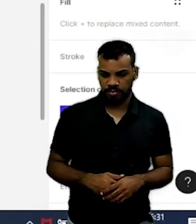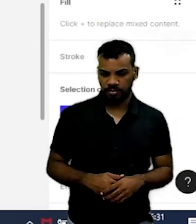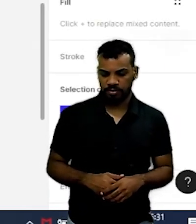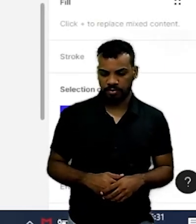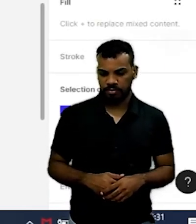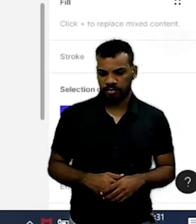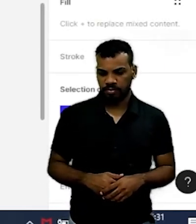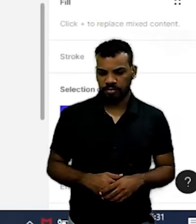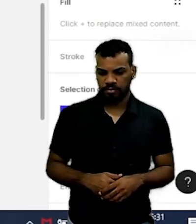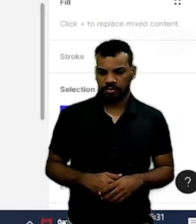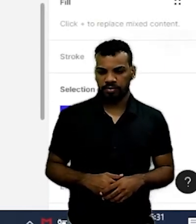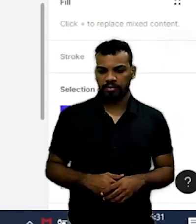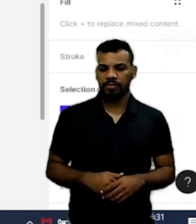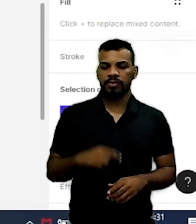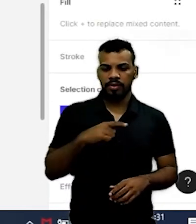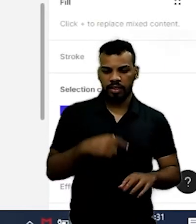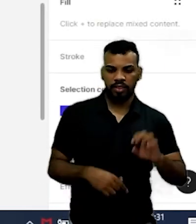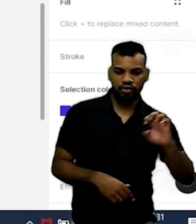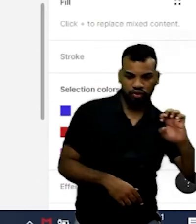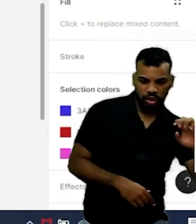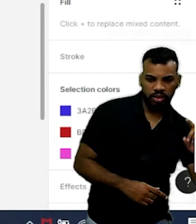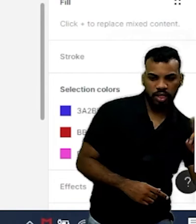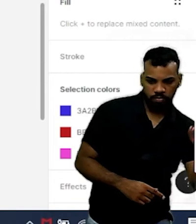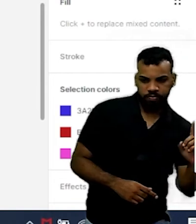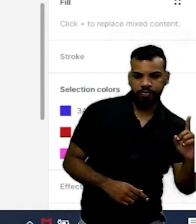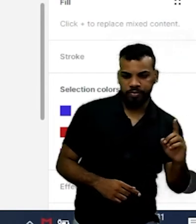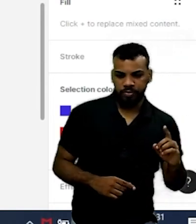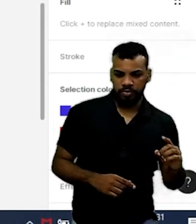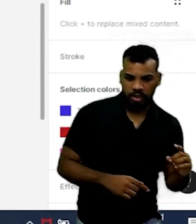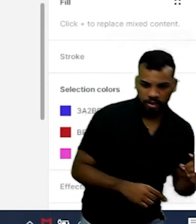Alinhados à esquerda, ou então, se eu quiser, também ao centro,